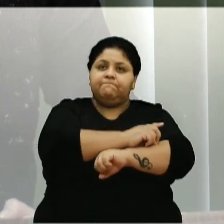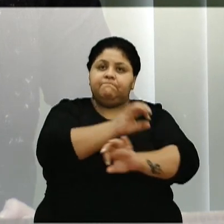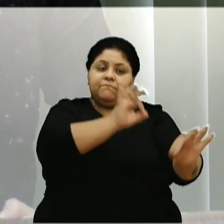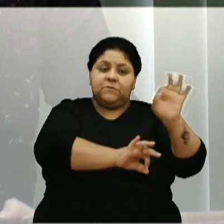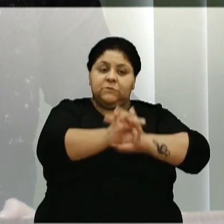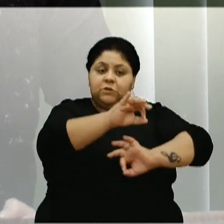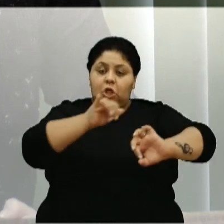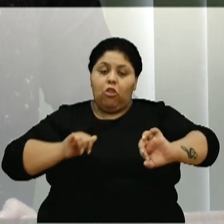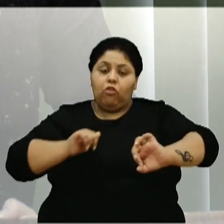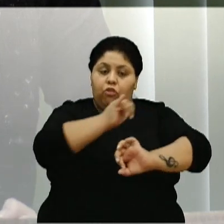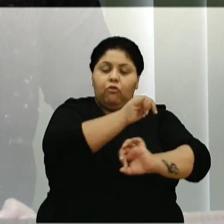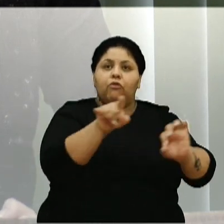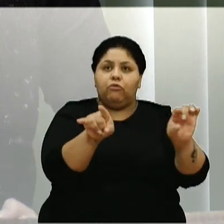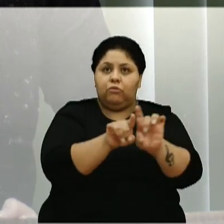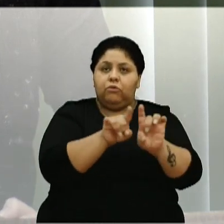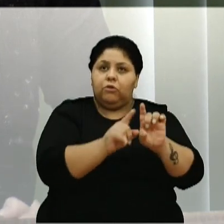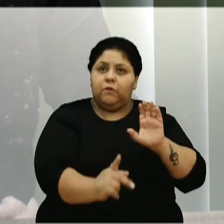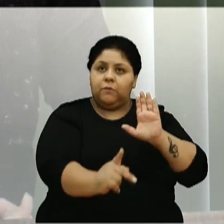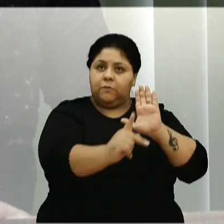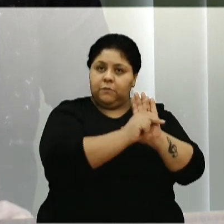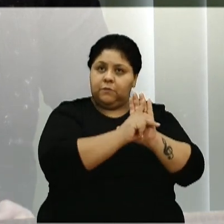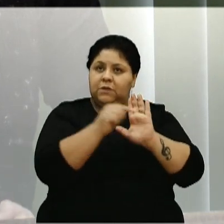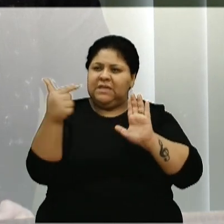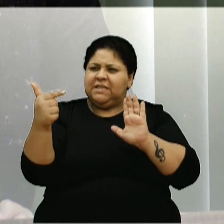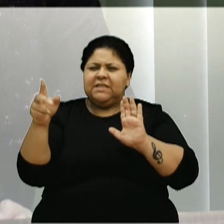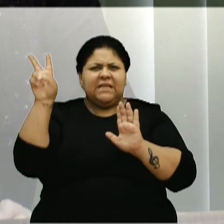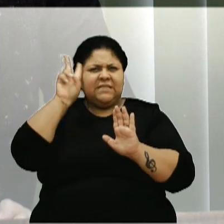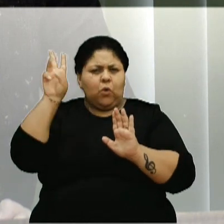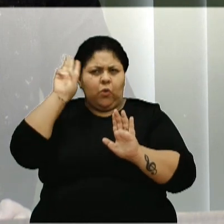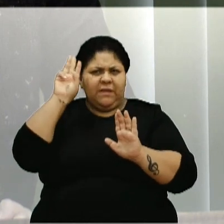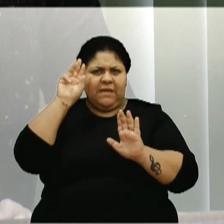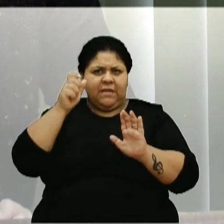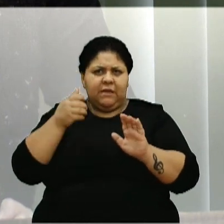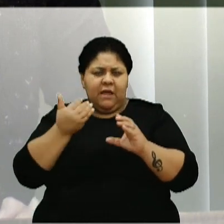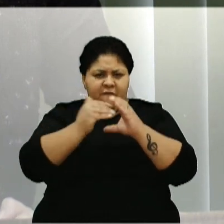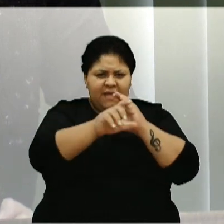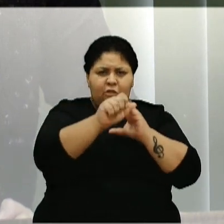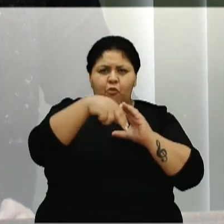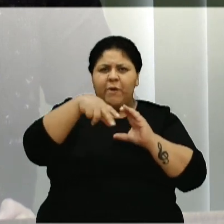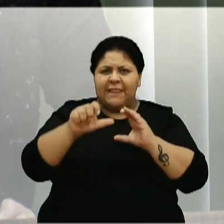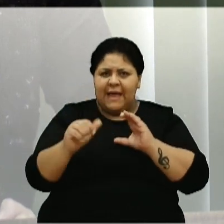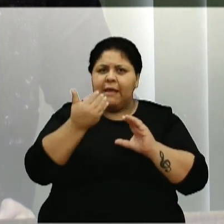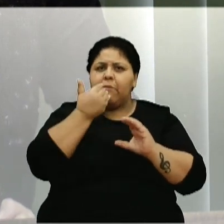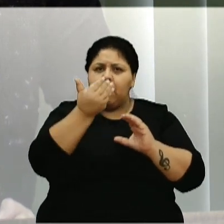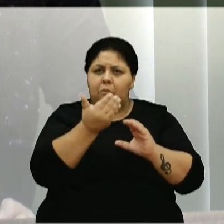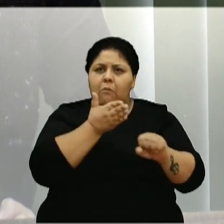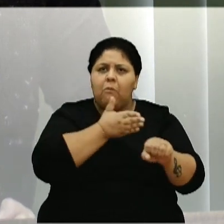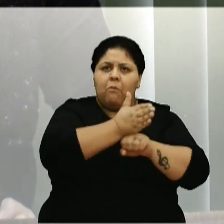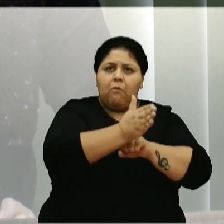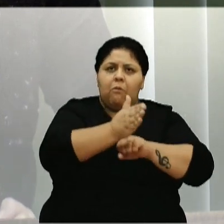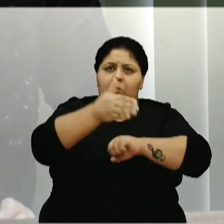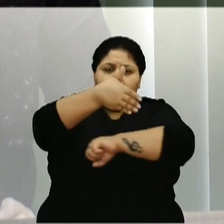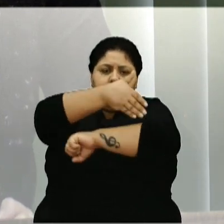do terminal também, está indo o projeto na segunda ou terça-feira para a ANAC, pedindo autorização. O capeamento da